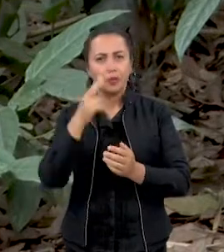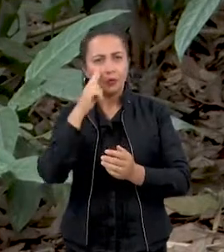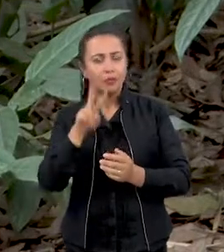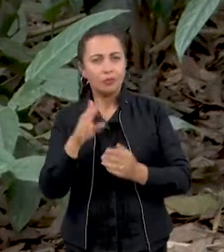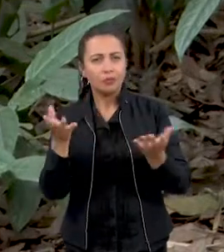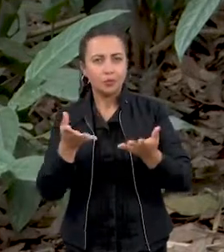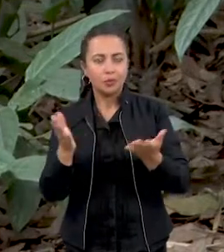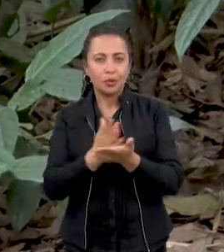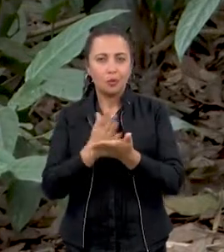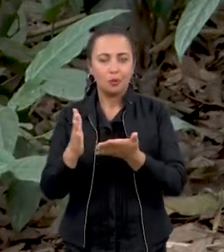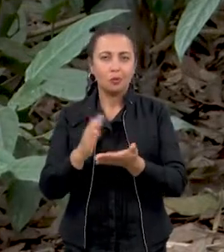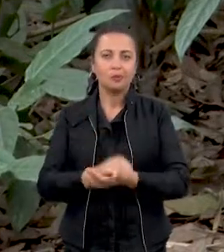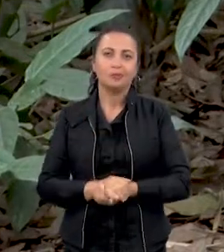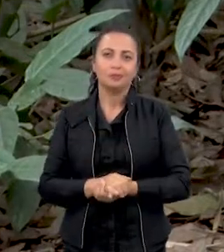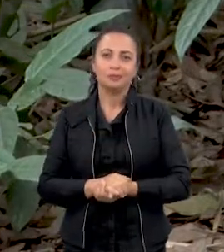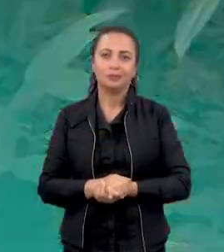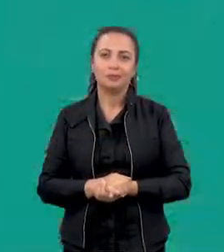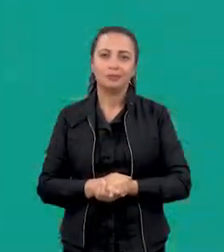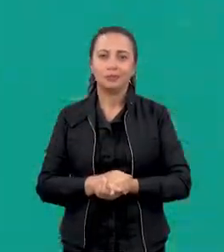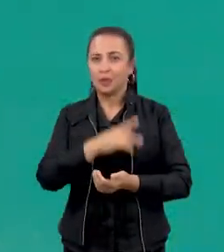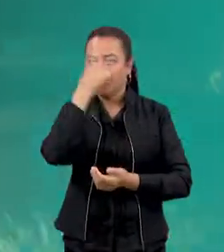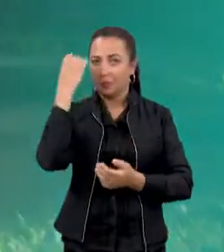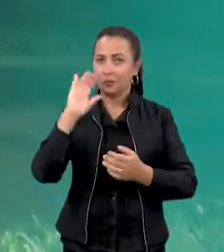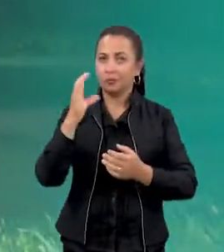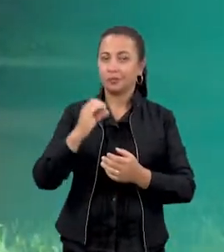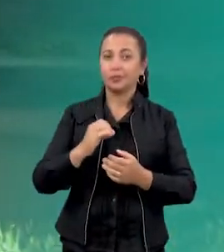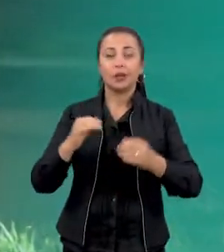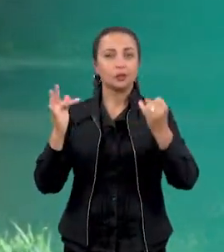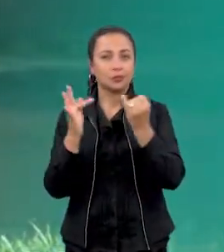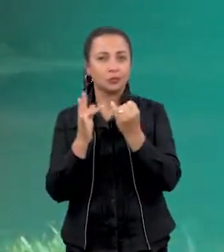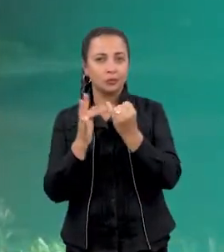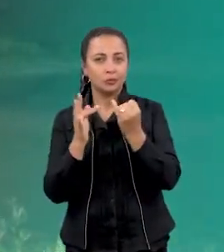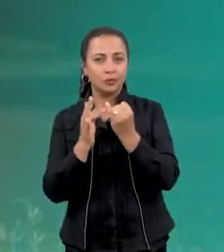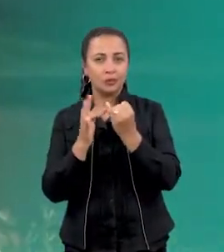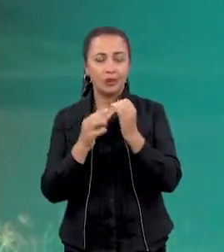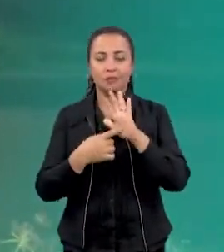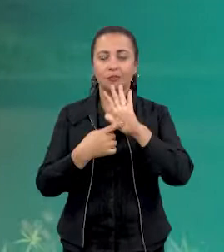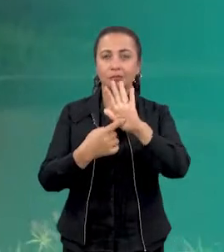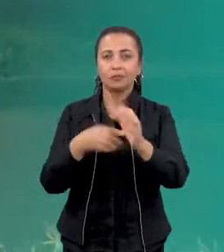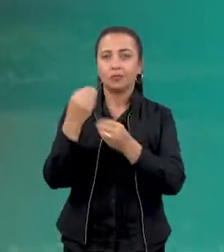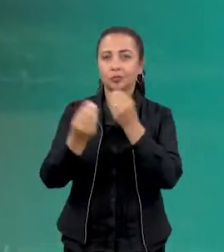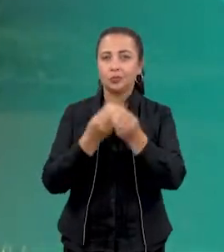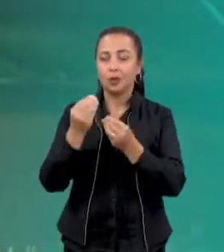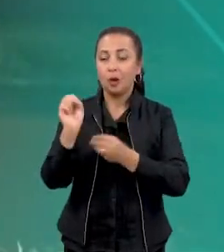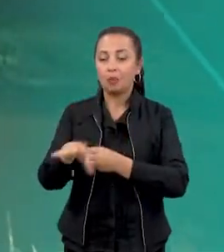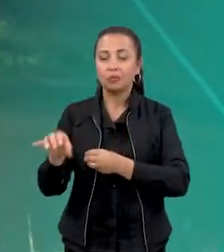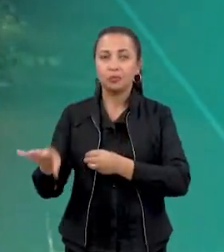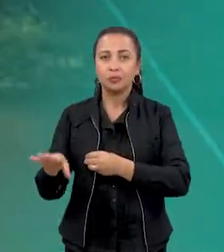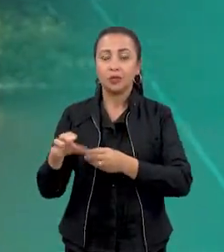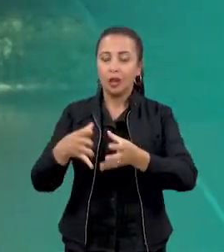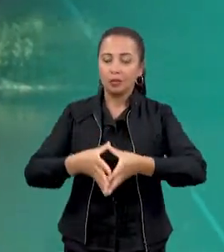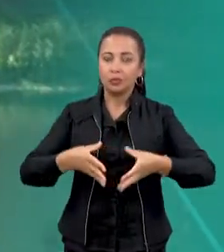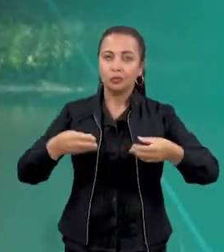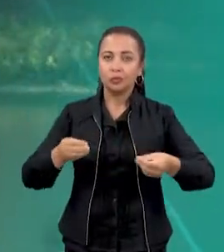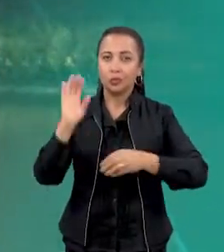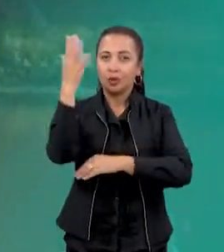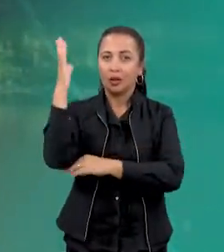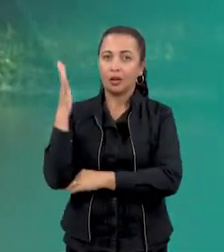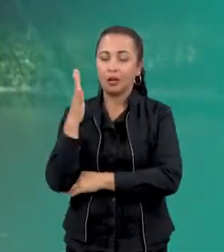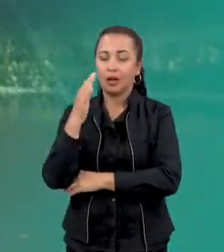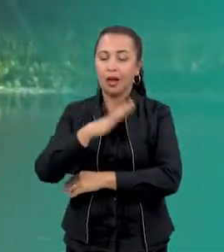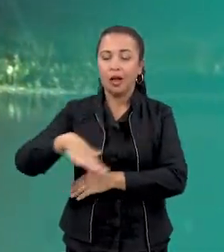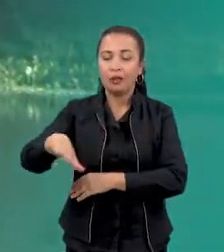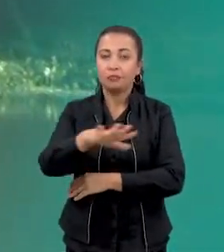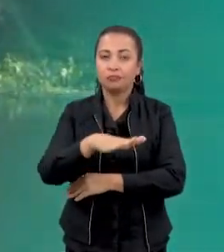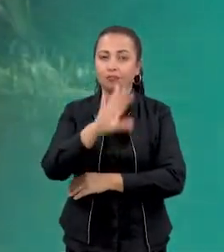instituições. Veja agora algumas delas. Cientistas do Instituto Federal Baiano mostram como o cultivo do cacau em meio às